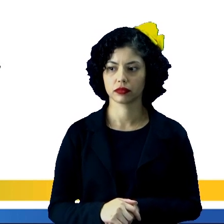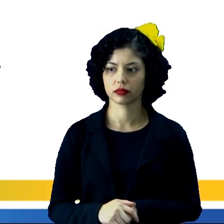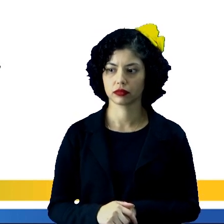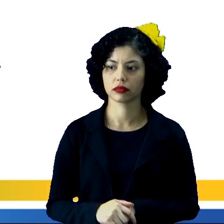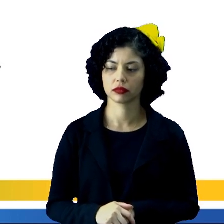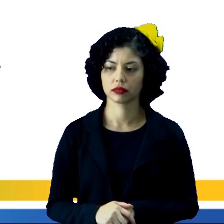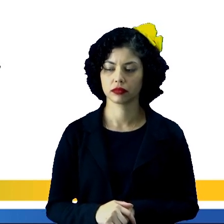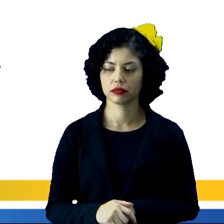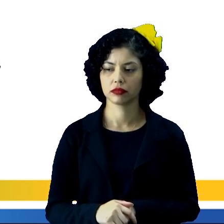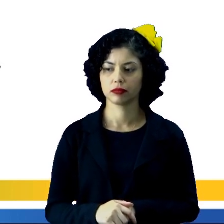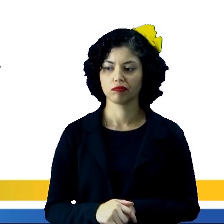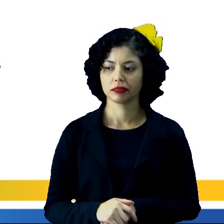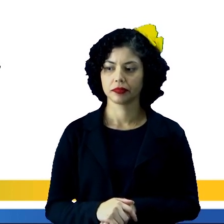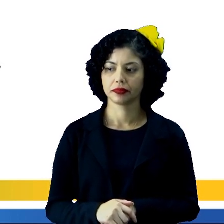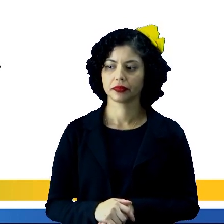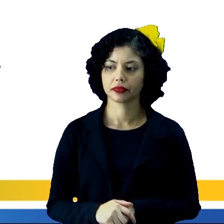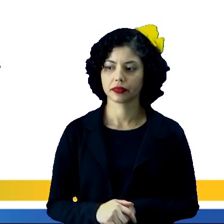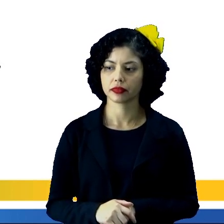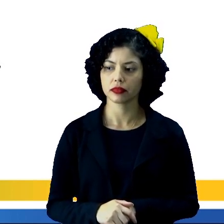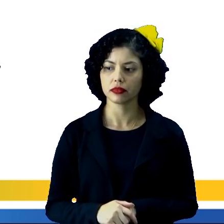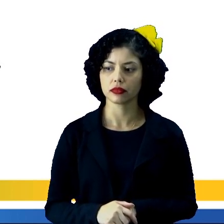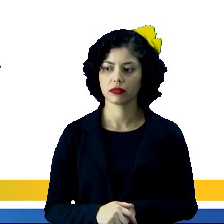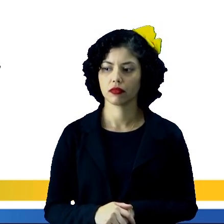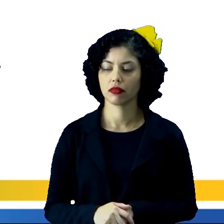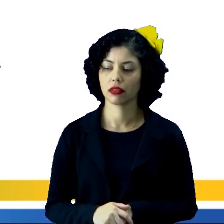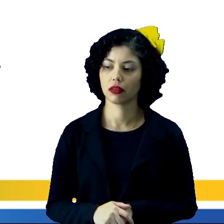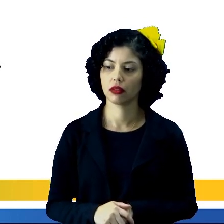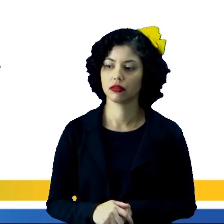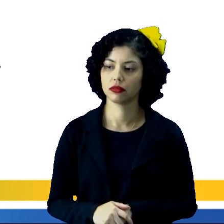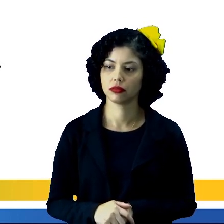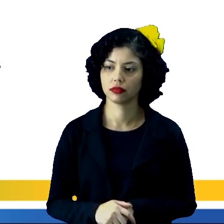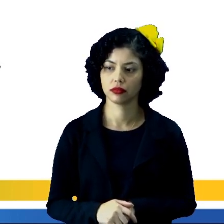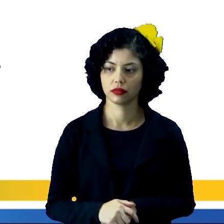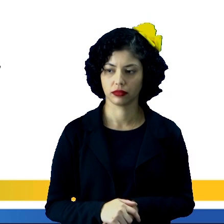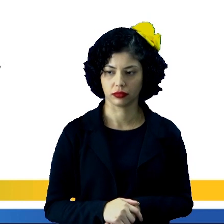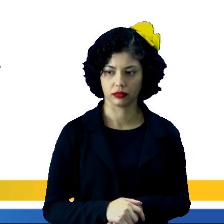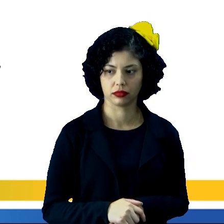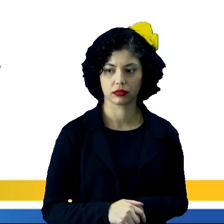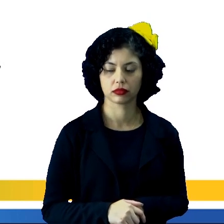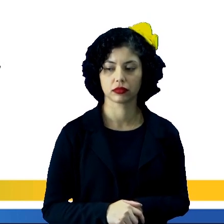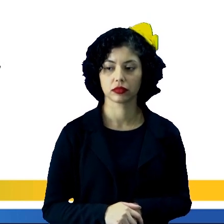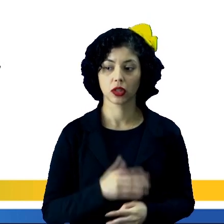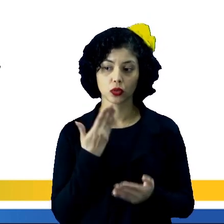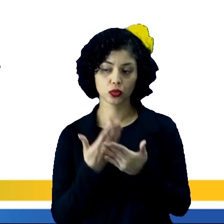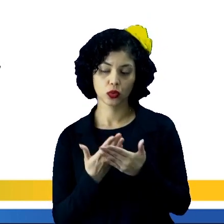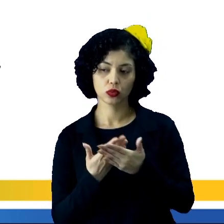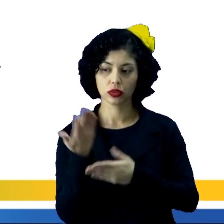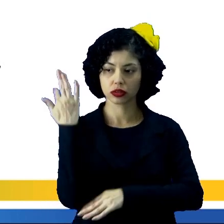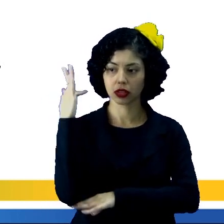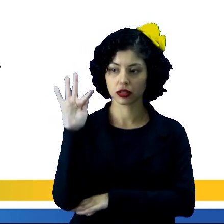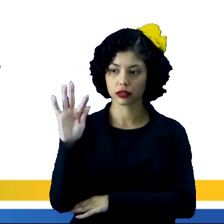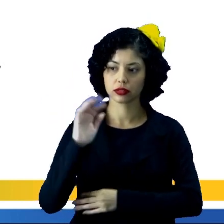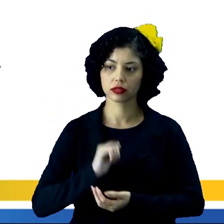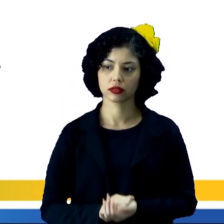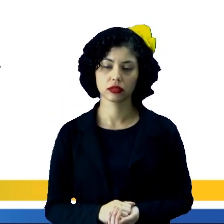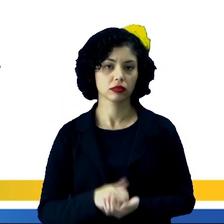I am studying French, so that I can travel to Paris. Eu estou estudando